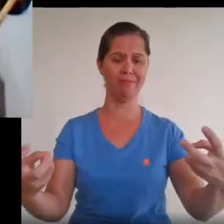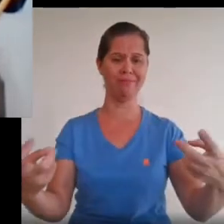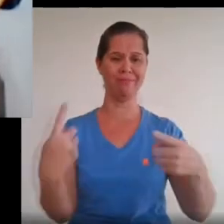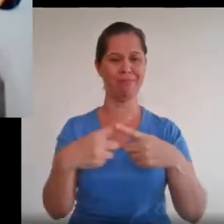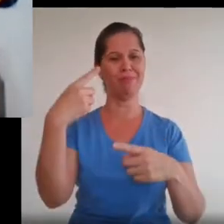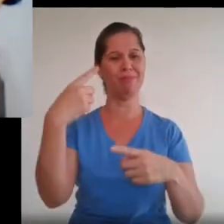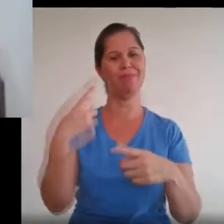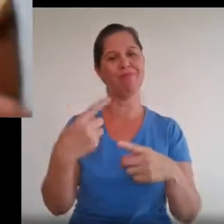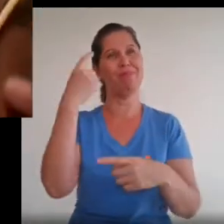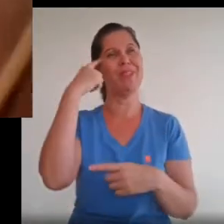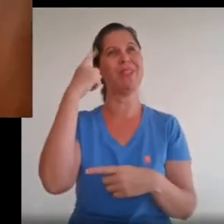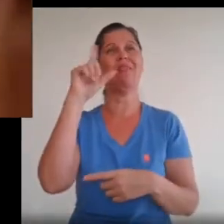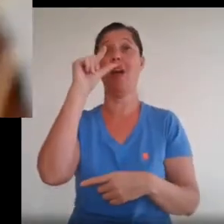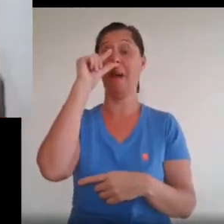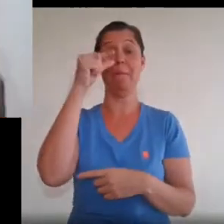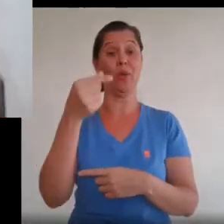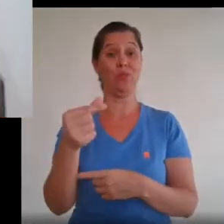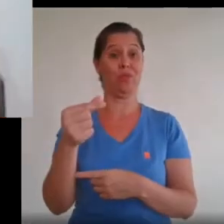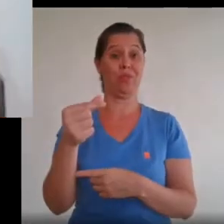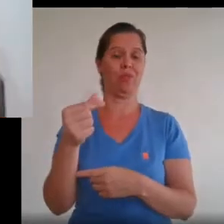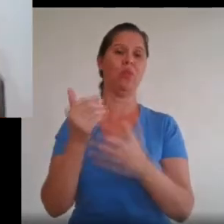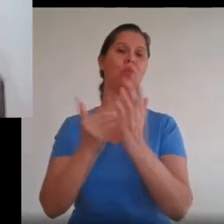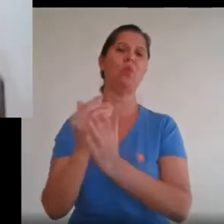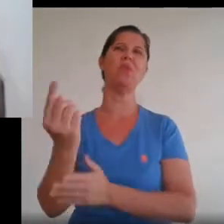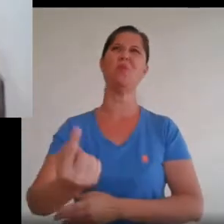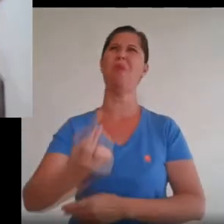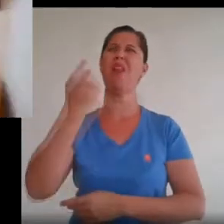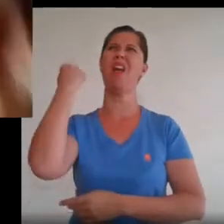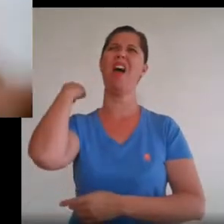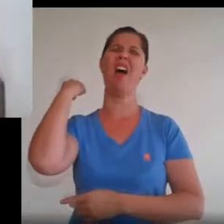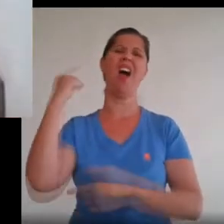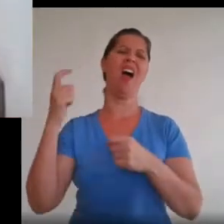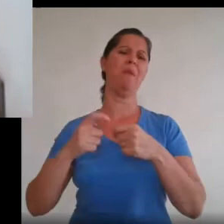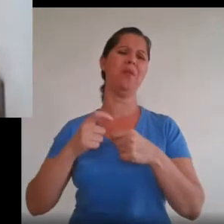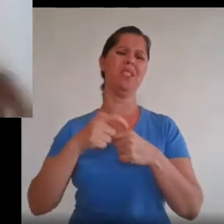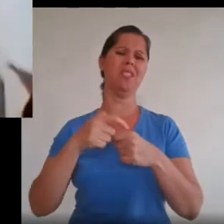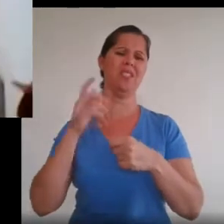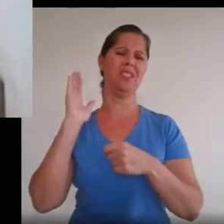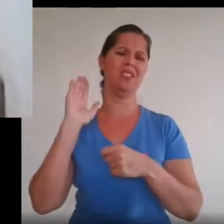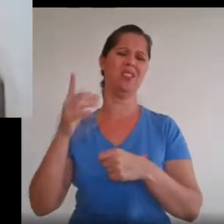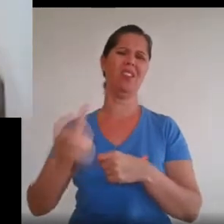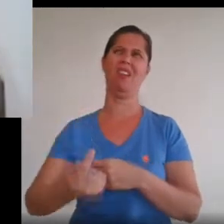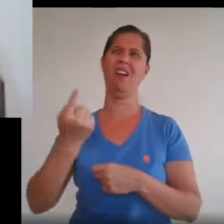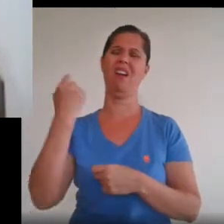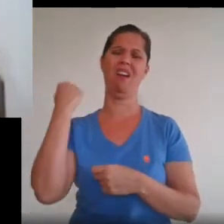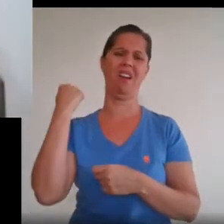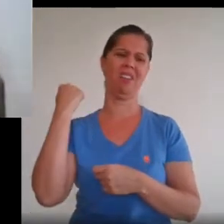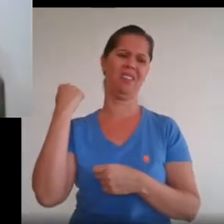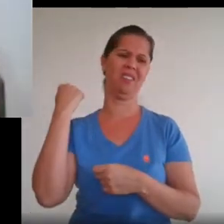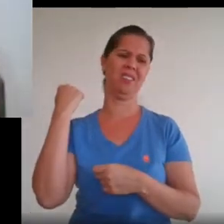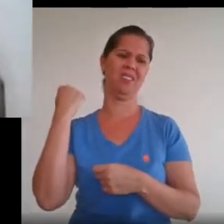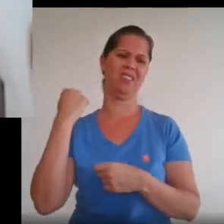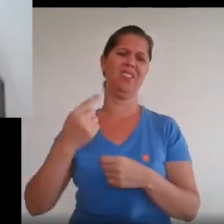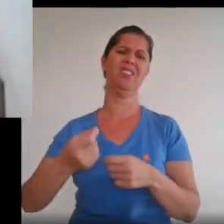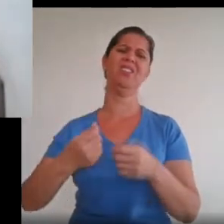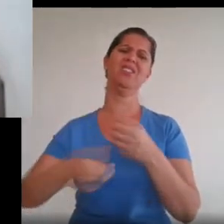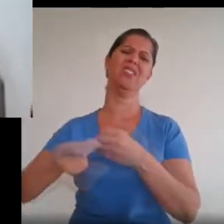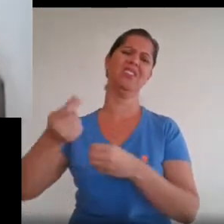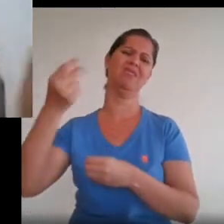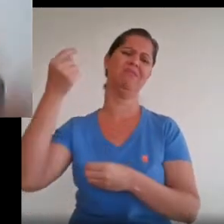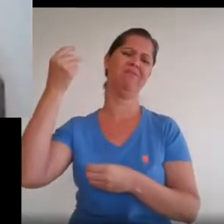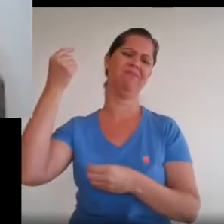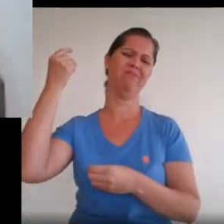como bruxas, no nascimento da medicina, né? Então, e desde antes, e